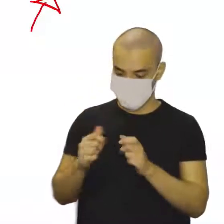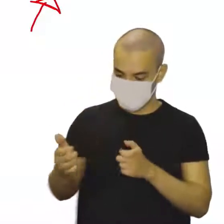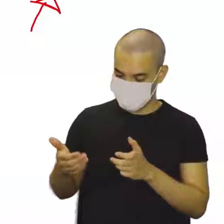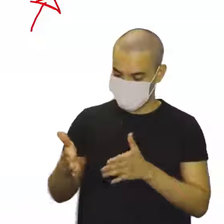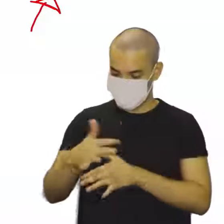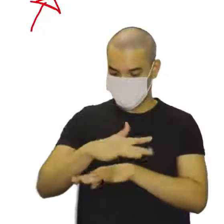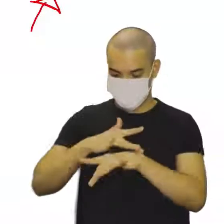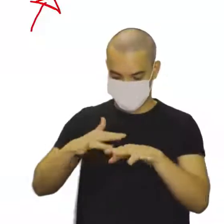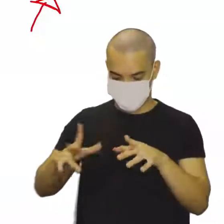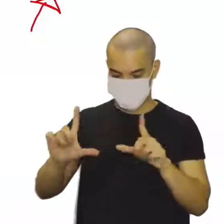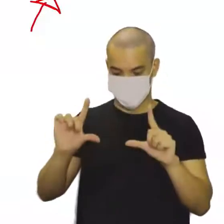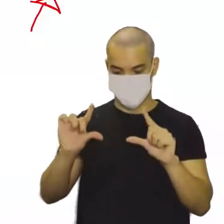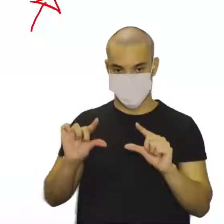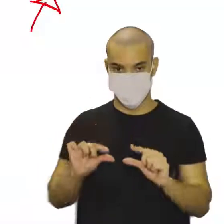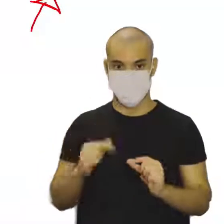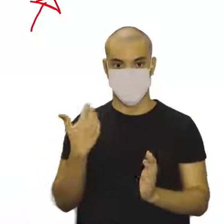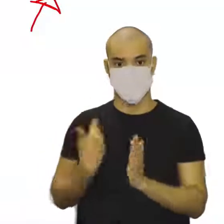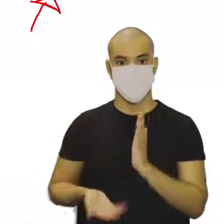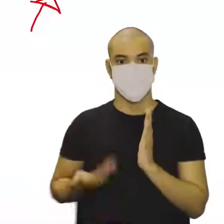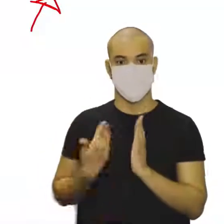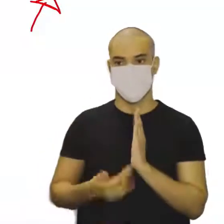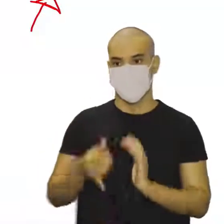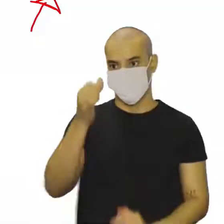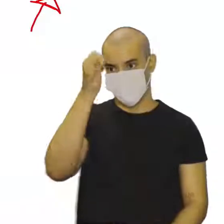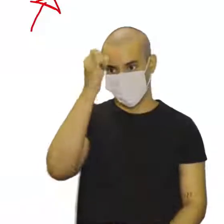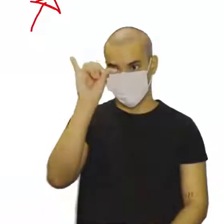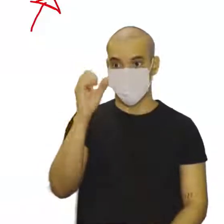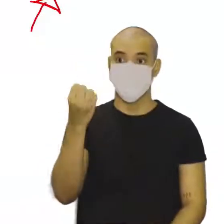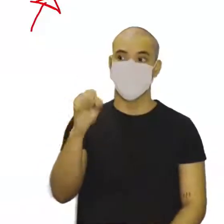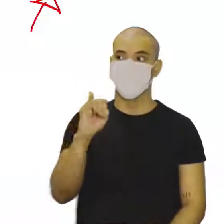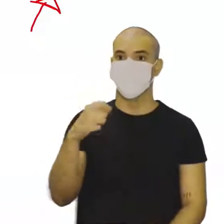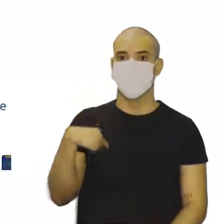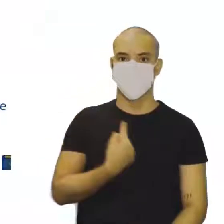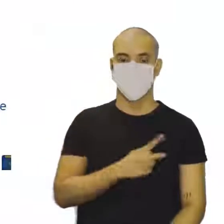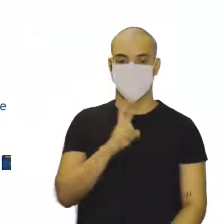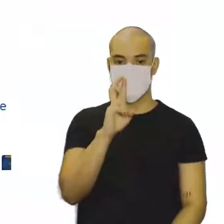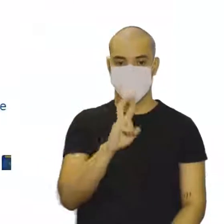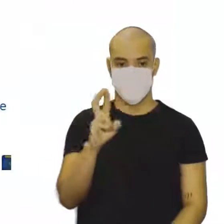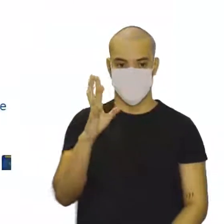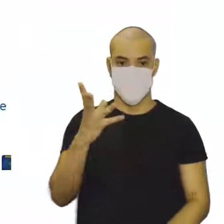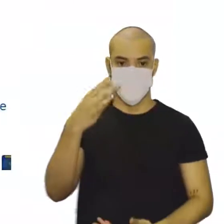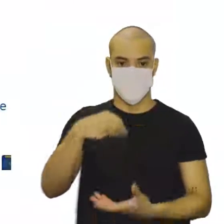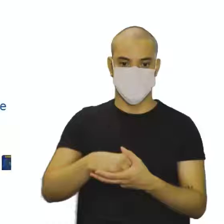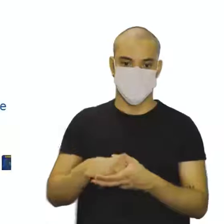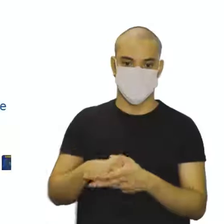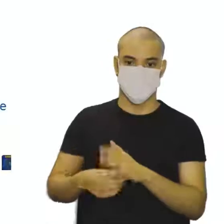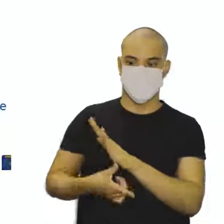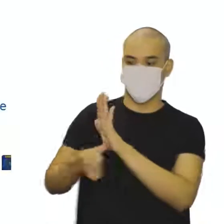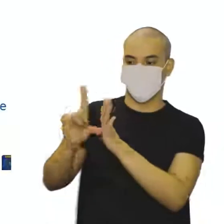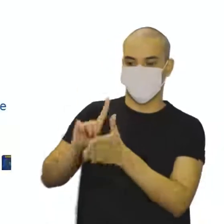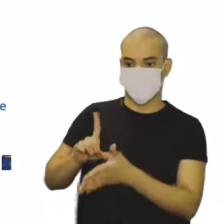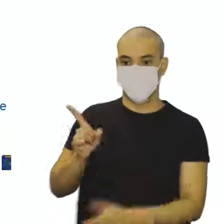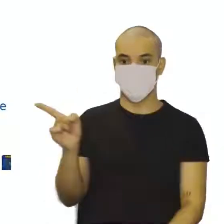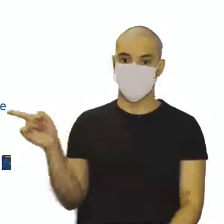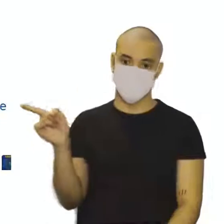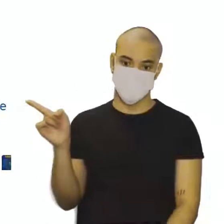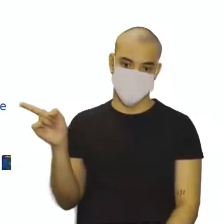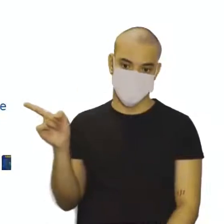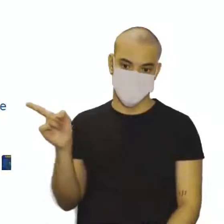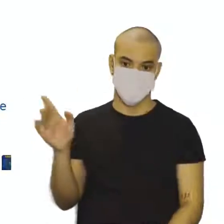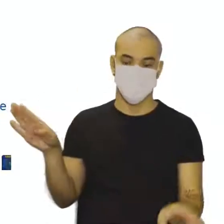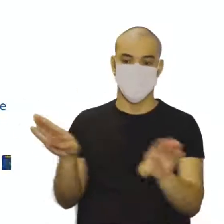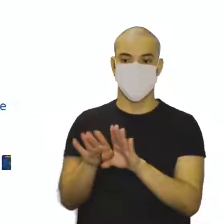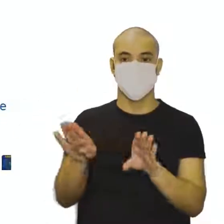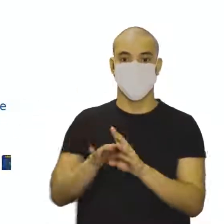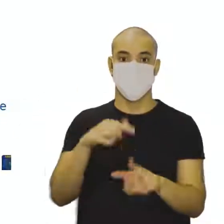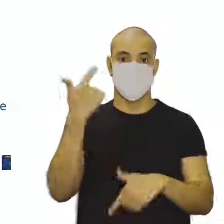para este campo, reduzindo o número de perdas, tá? Se a gente observar em figuras anteriores, como essa dali, como